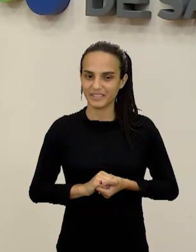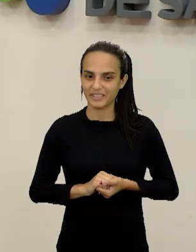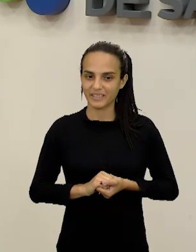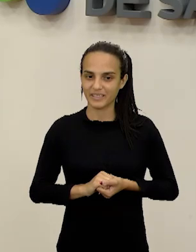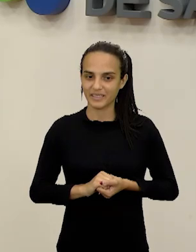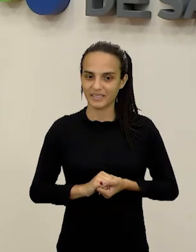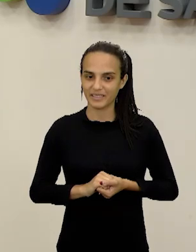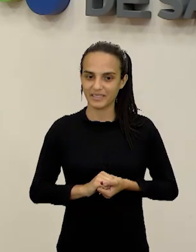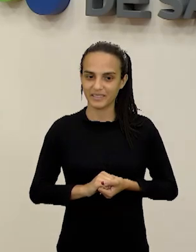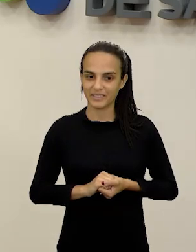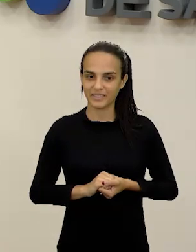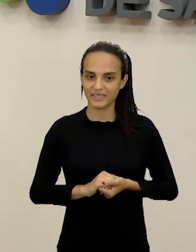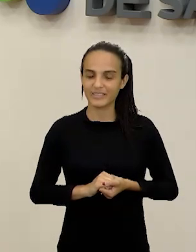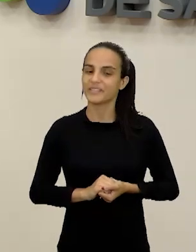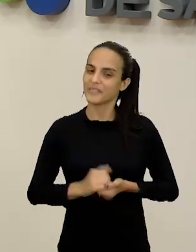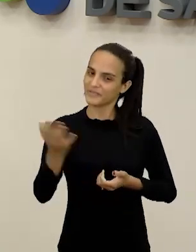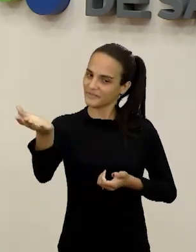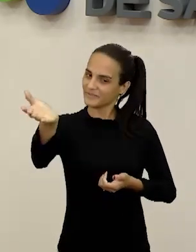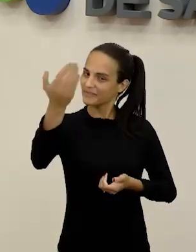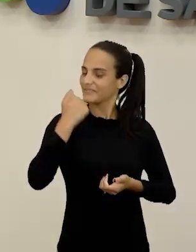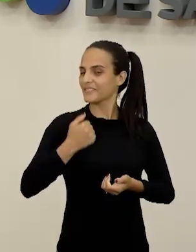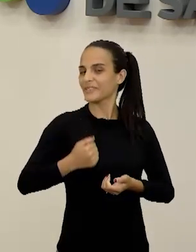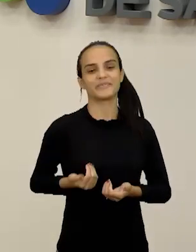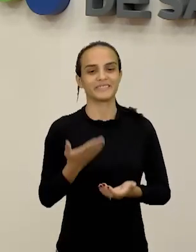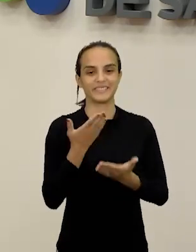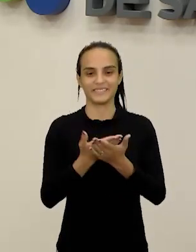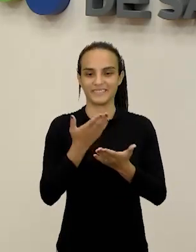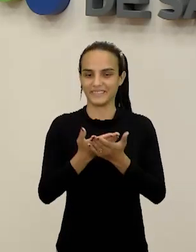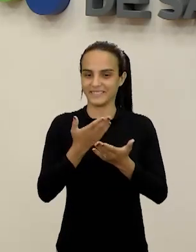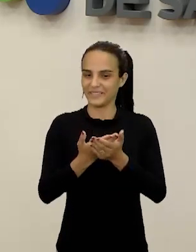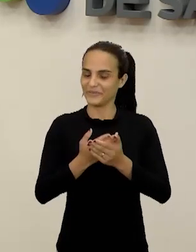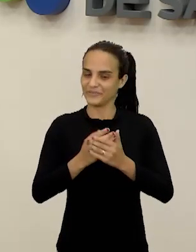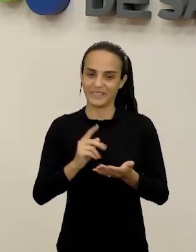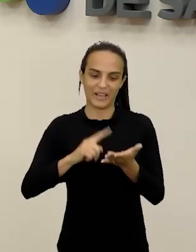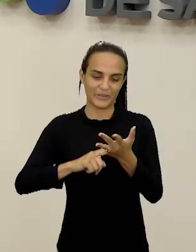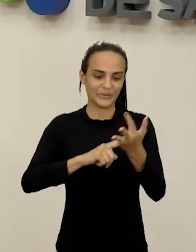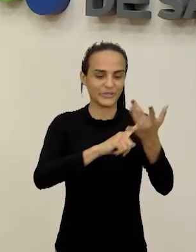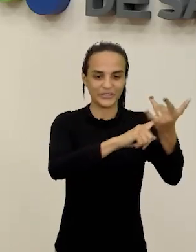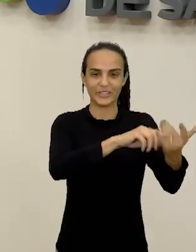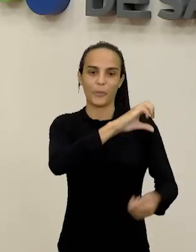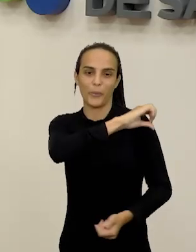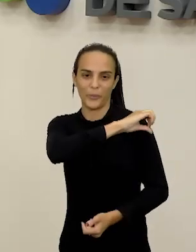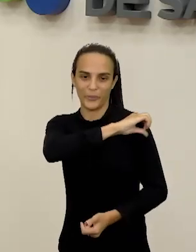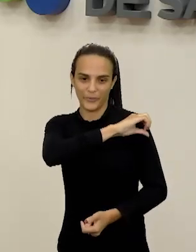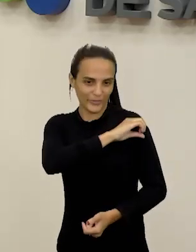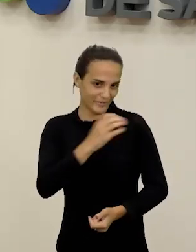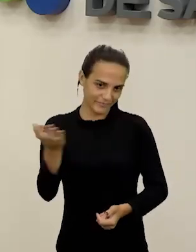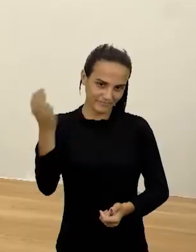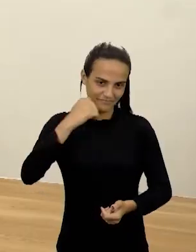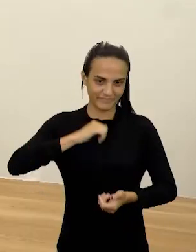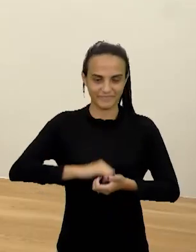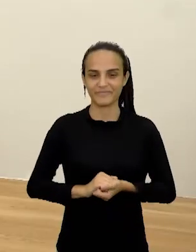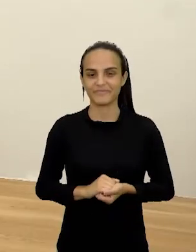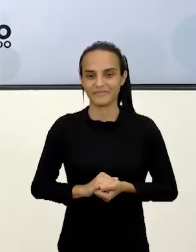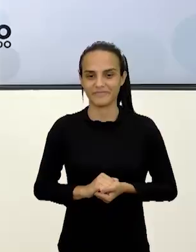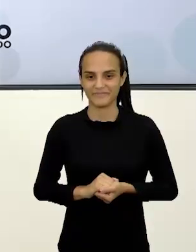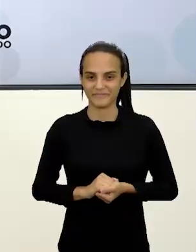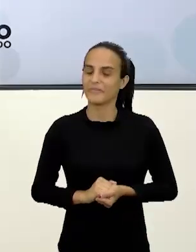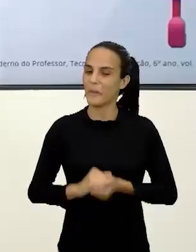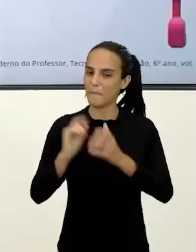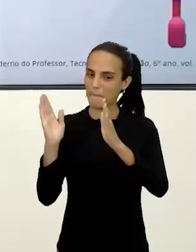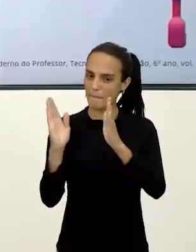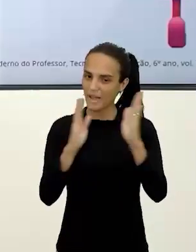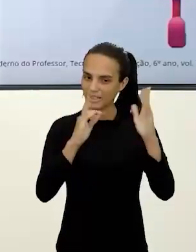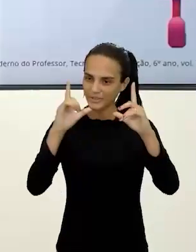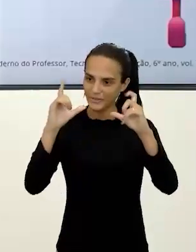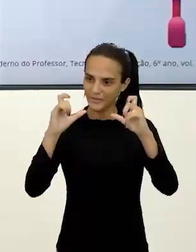Eu gritei, doeu. Mas vamos! Aula de tecnologia, 9º ano. Vamos que vamos. Queremos imagens.